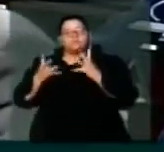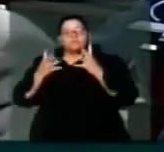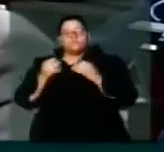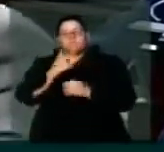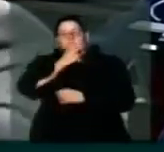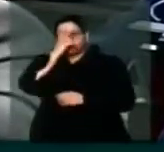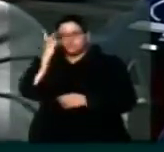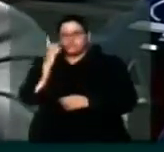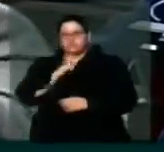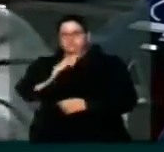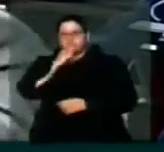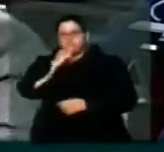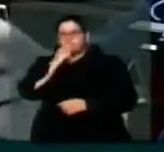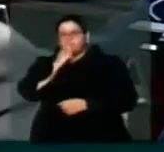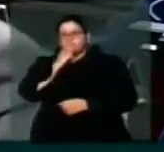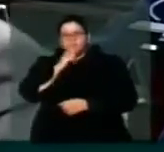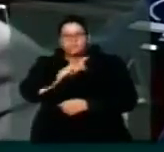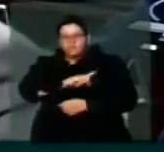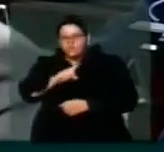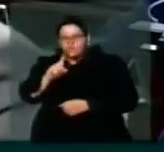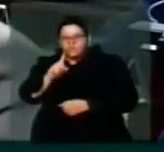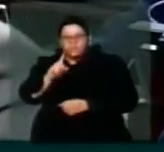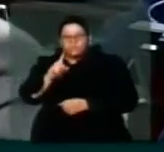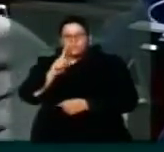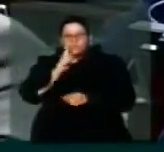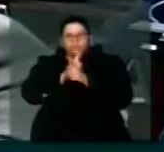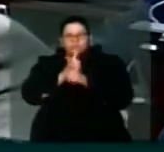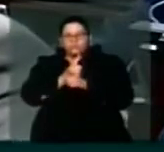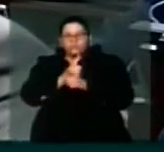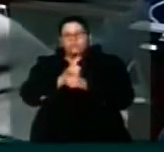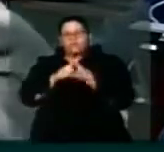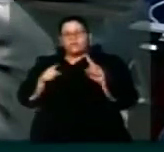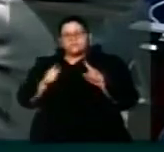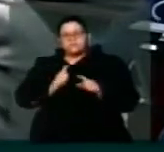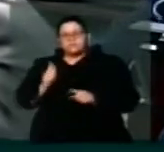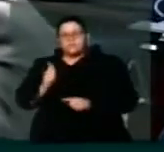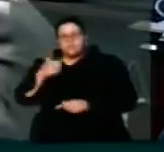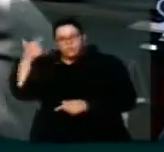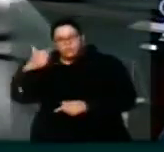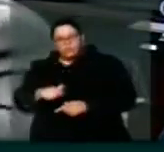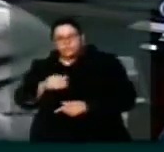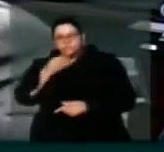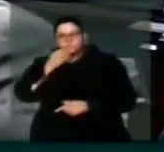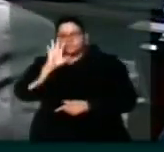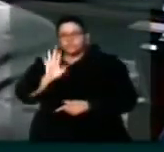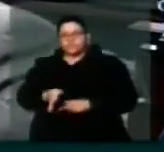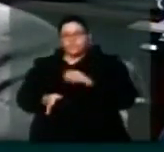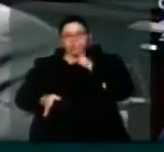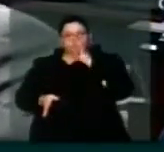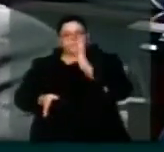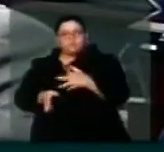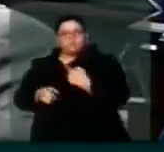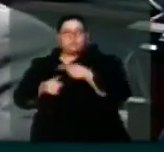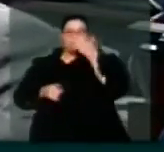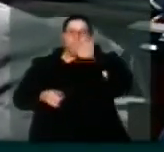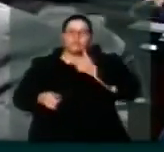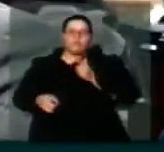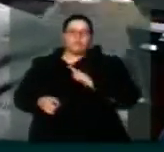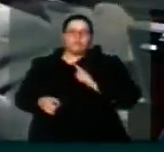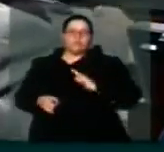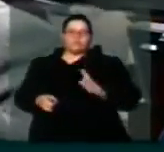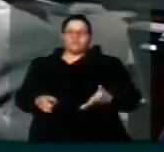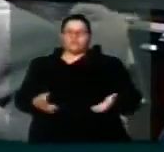denunciado, que as provas já estão lá. E ao fazer isso, o procurador nivelou para todos abrir o inquérito de